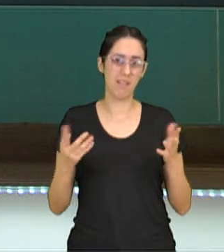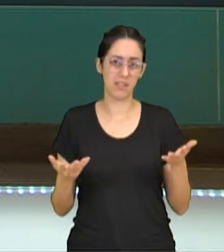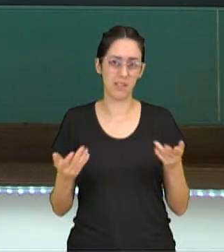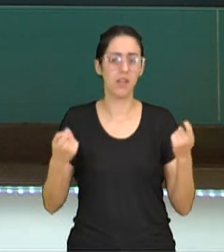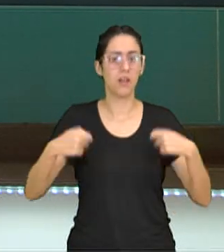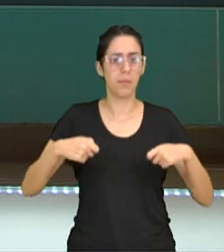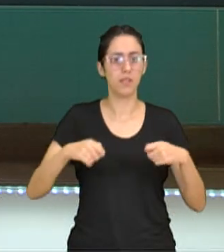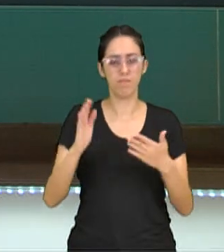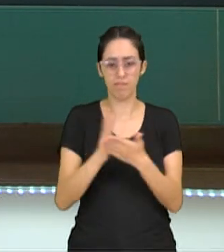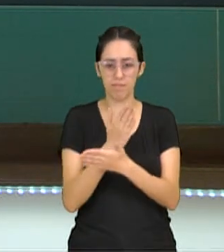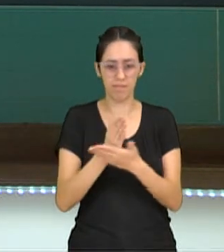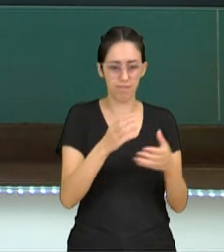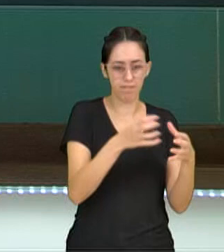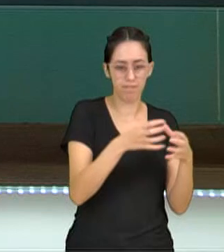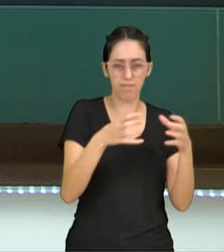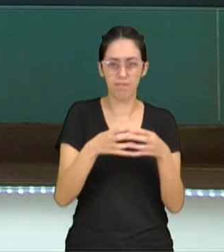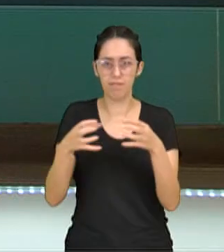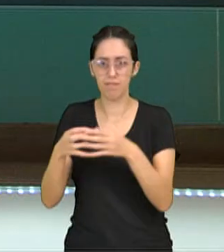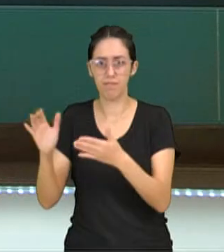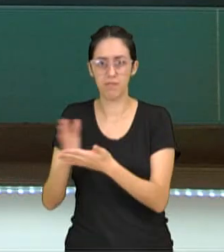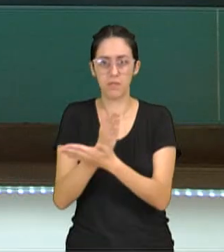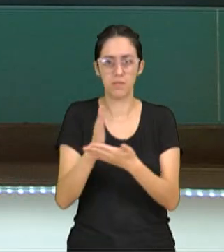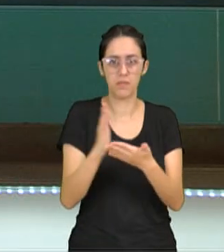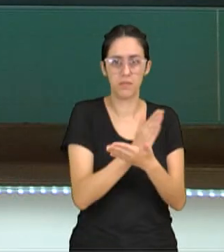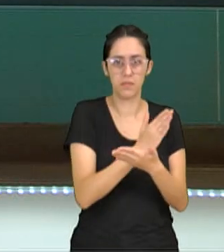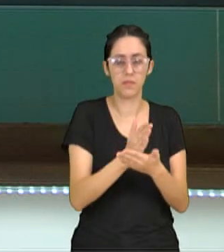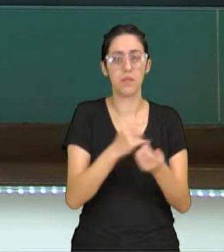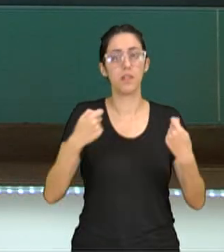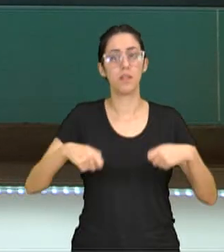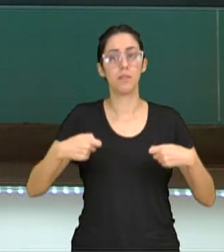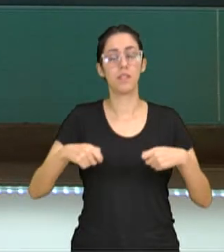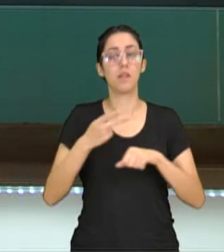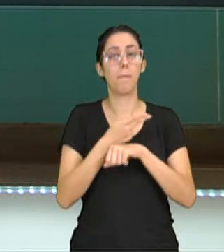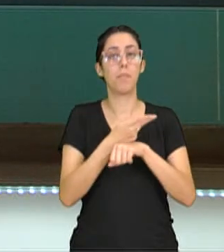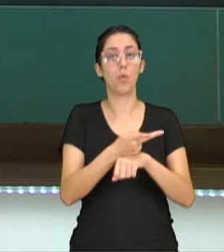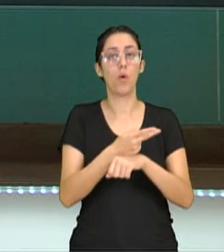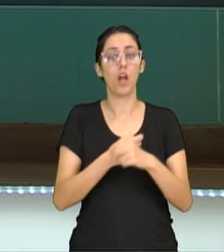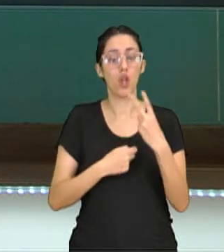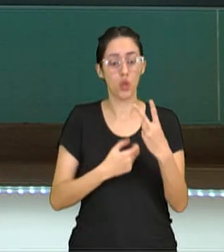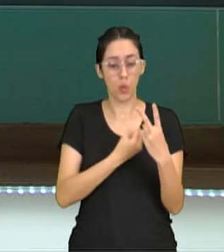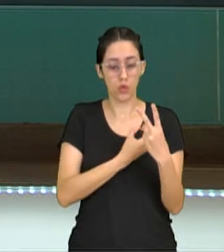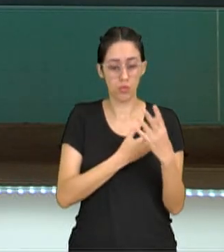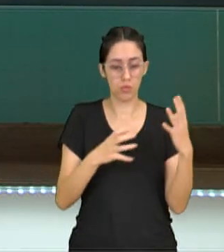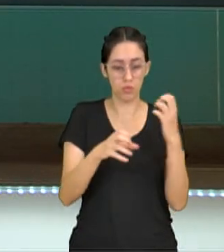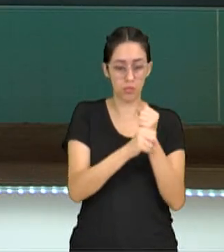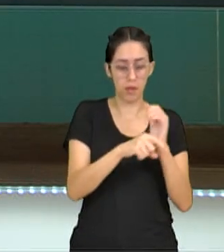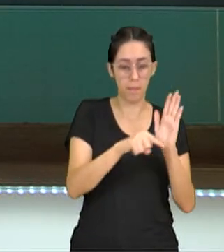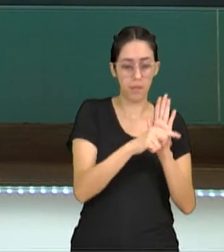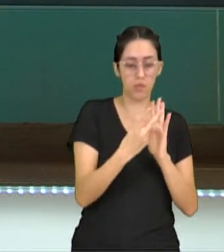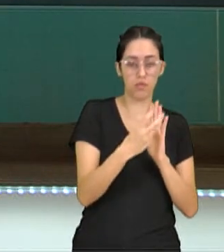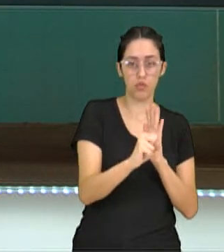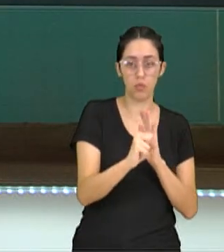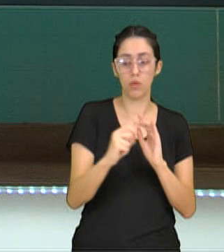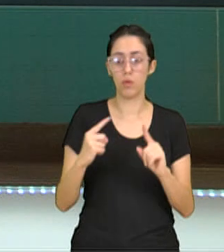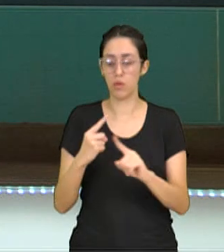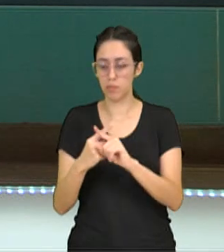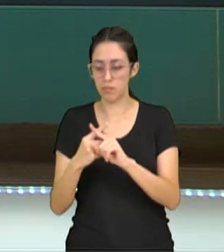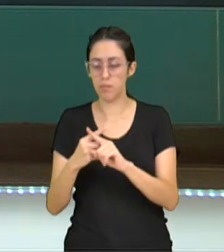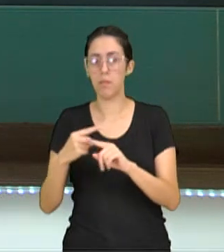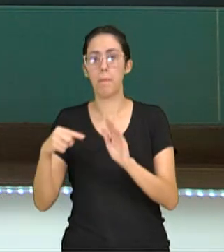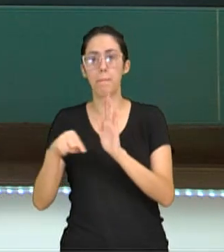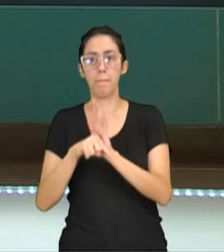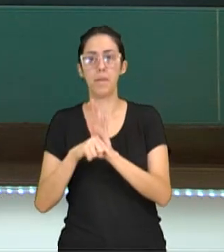agrupamento, utilizando aquela ideia, certo? De buscar dois números que somados dão menos 28 e multiplicados dão menos